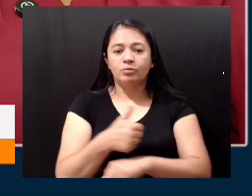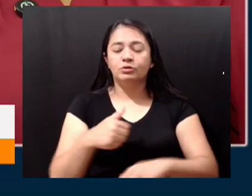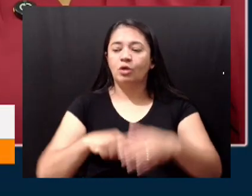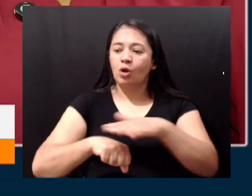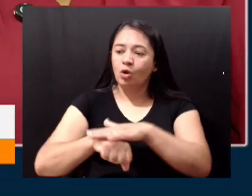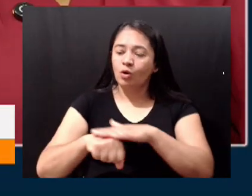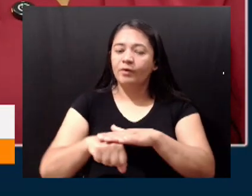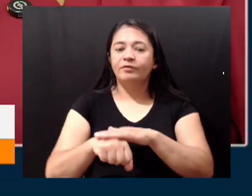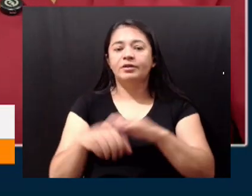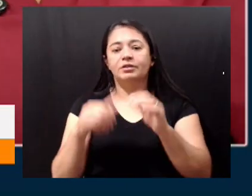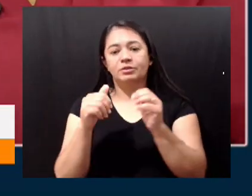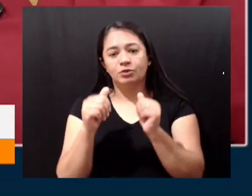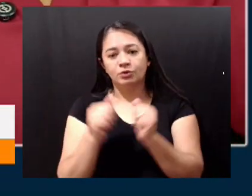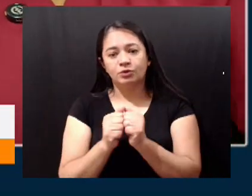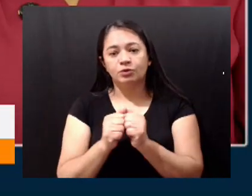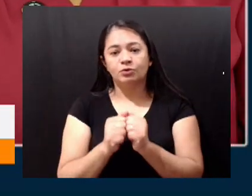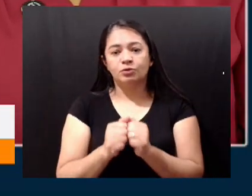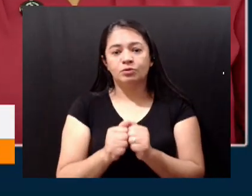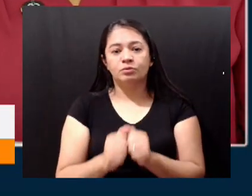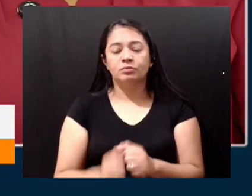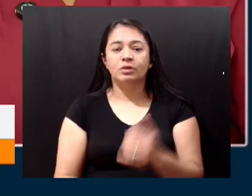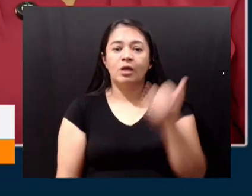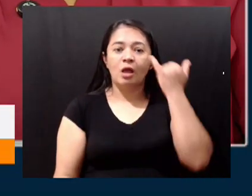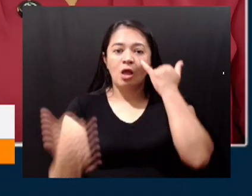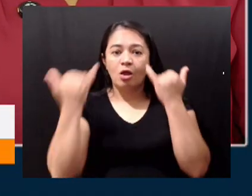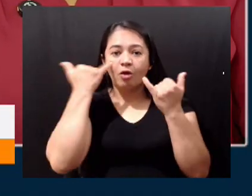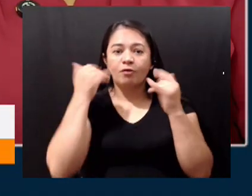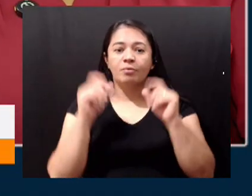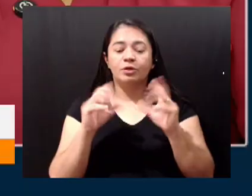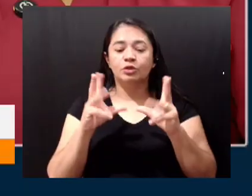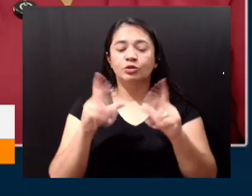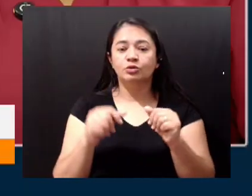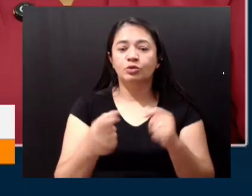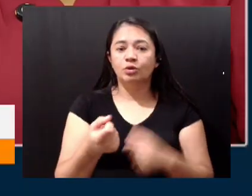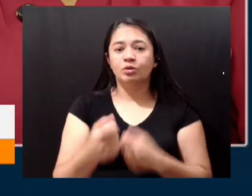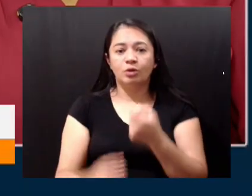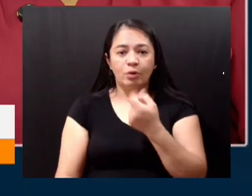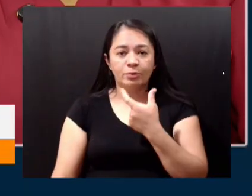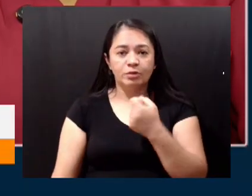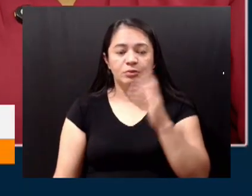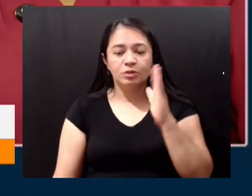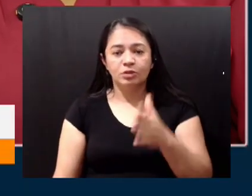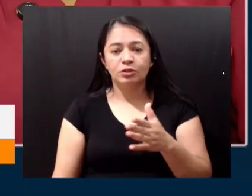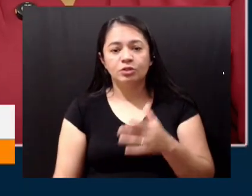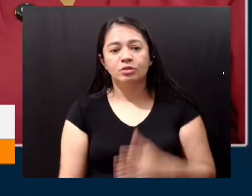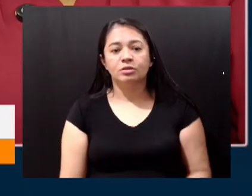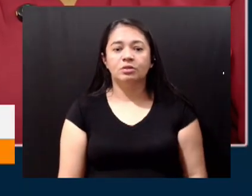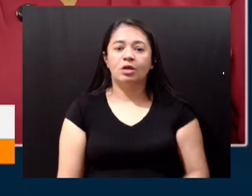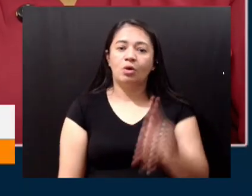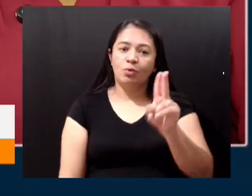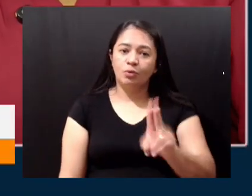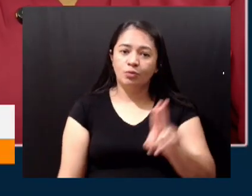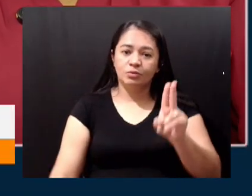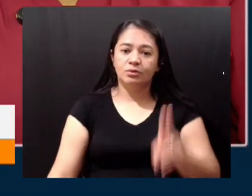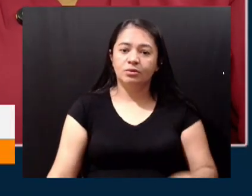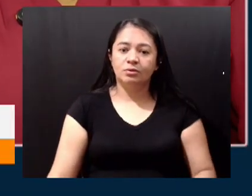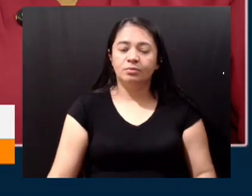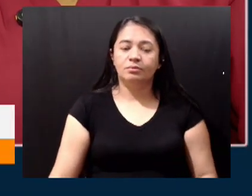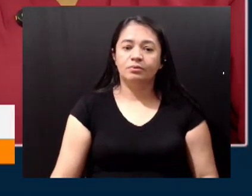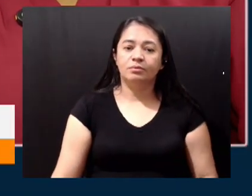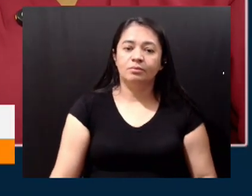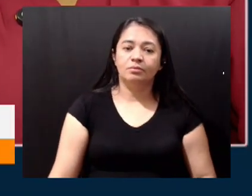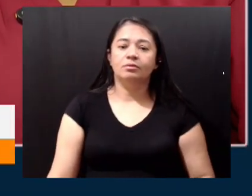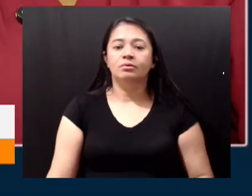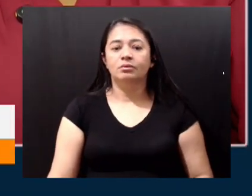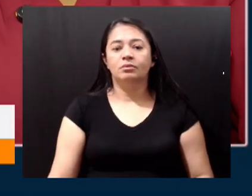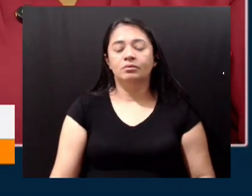lá, e informe para o médico todos os medicamentos que ele já vem tomando, já toma de alguma forma. E ao adquirir lá na